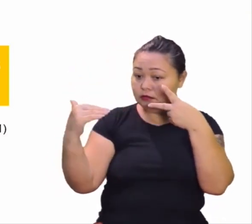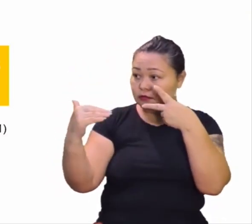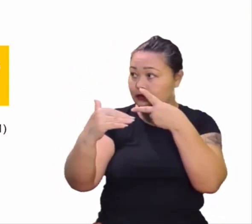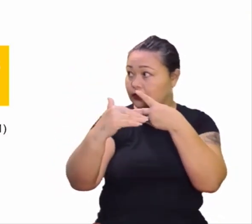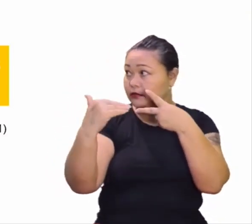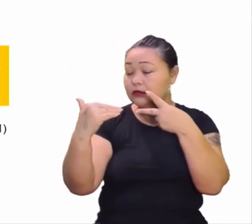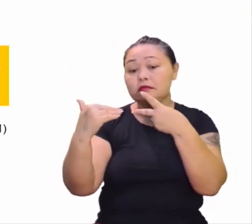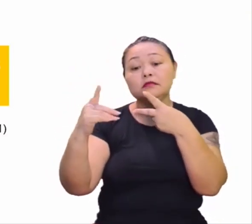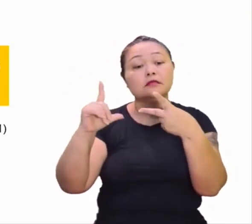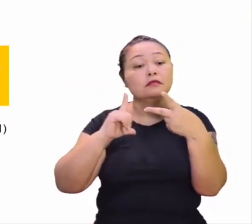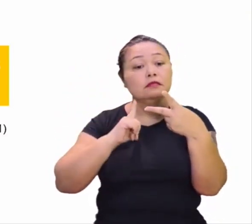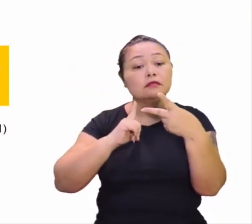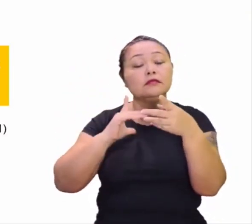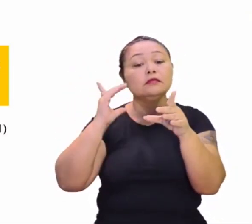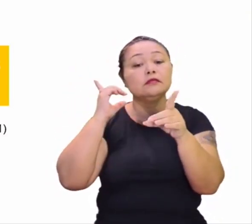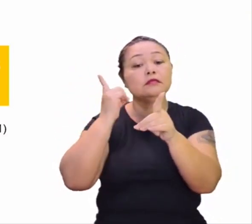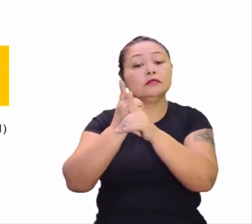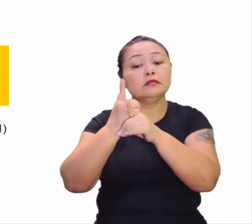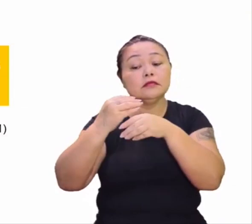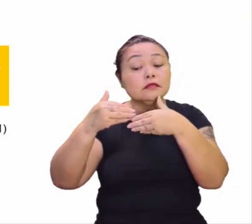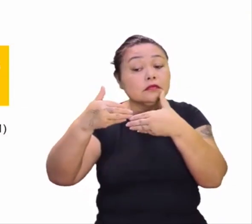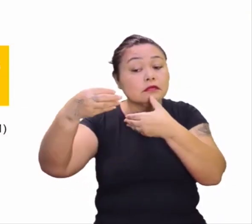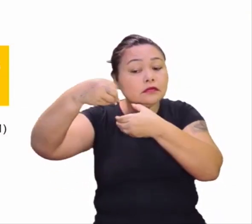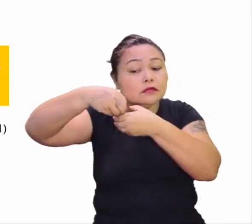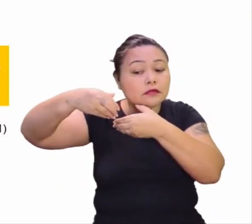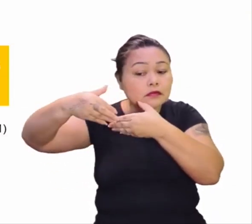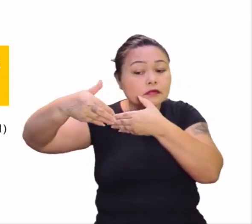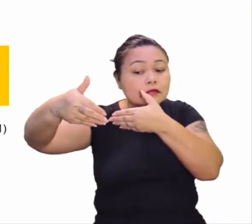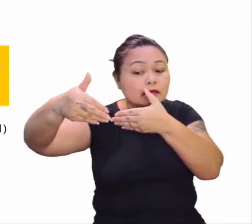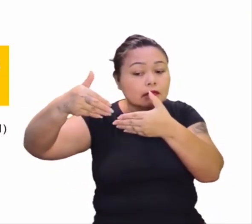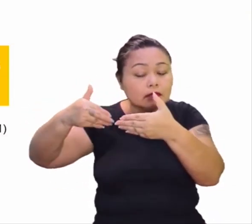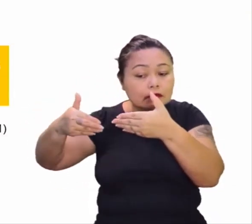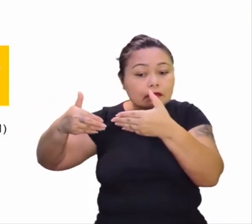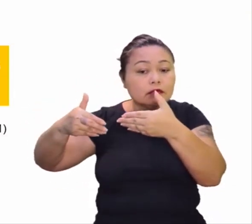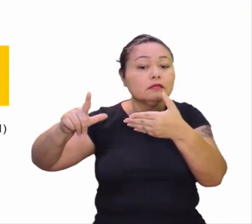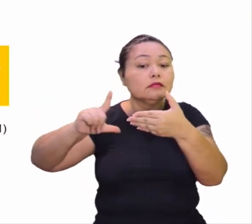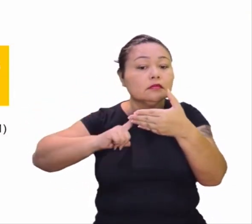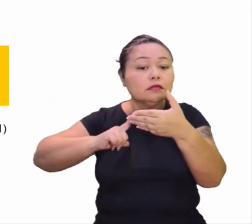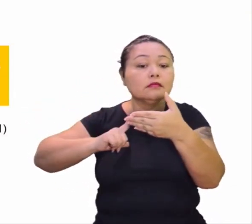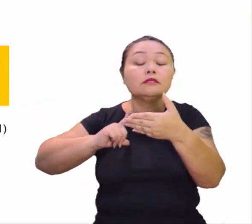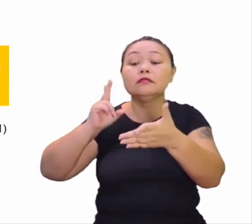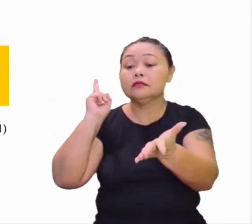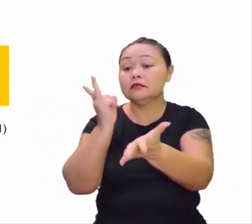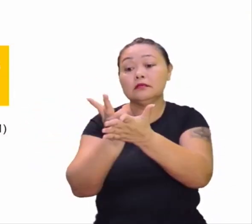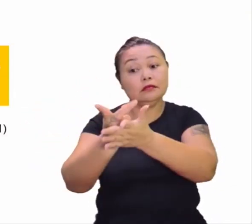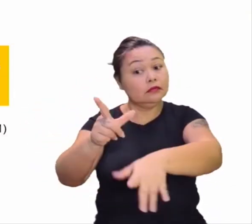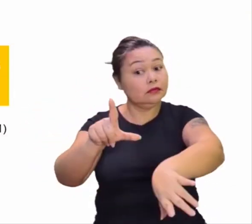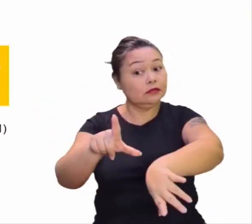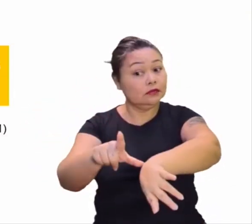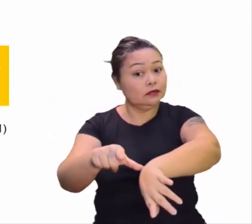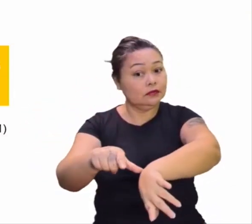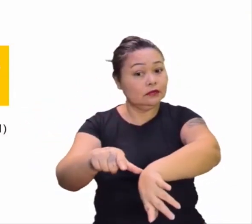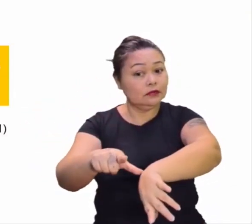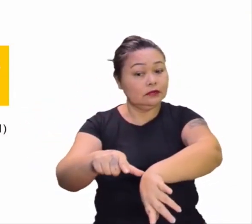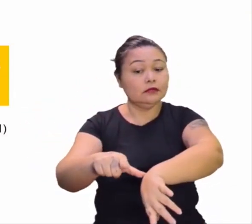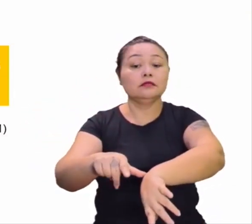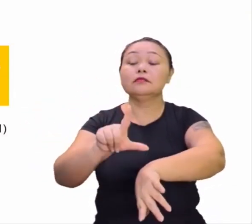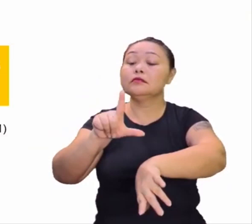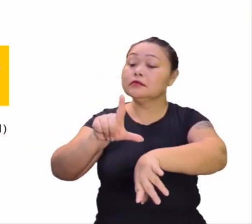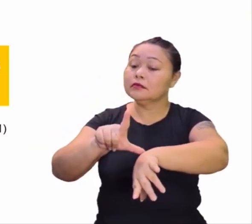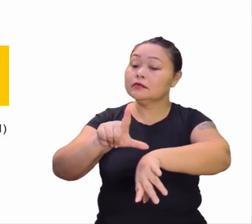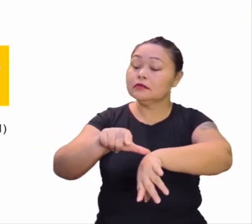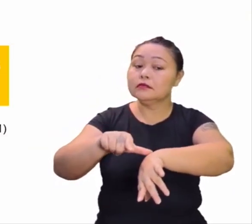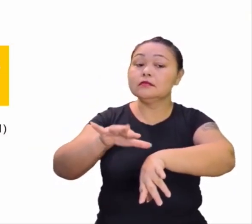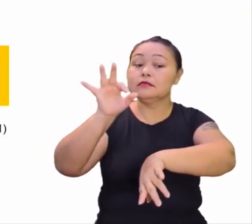E todas as localidades situadas dentro do limite de um fuso têm o mesmo horário, que é chamado de hora